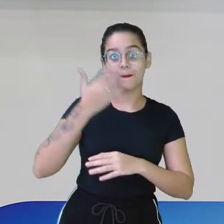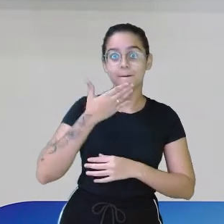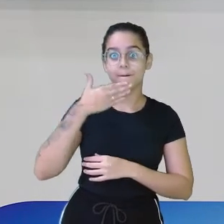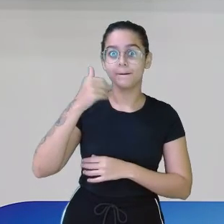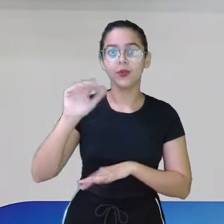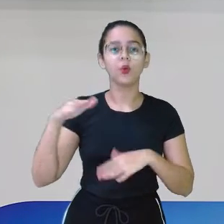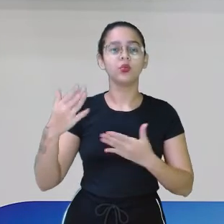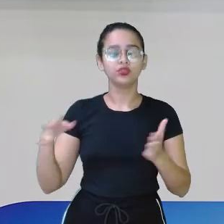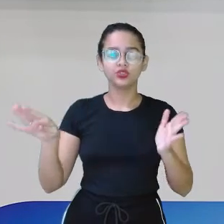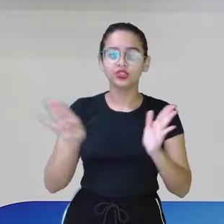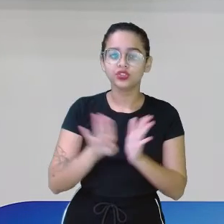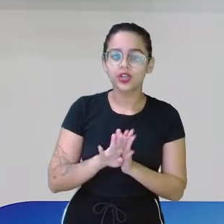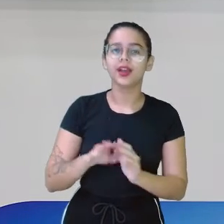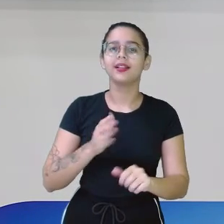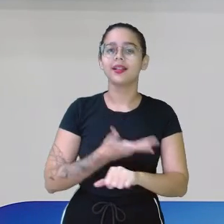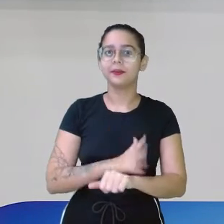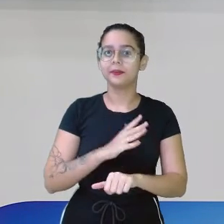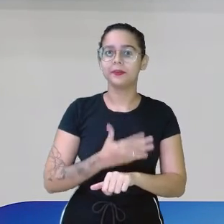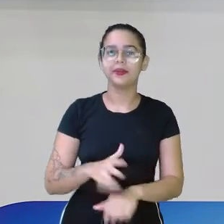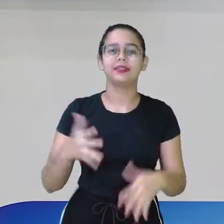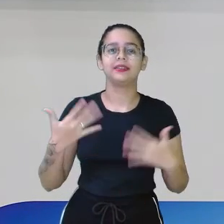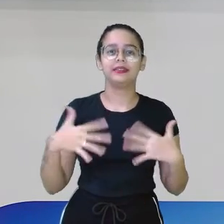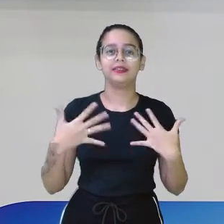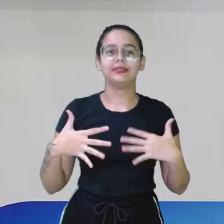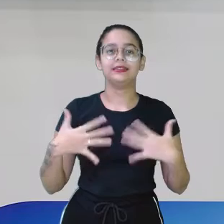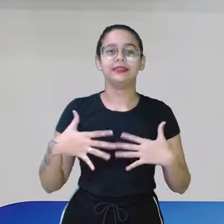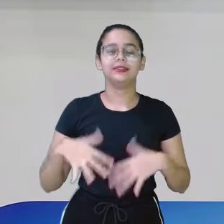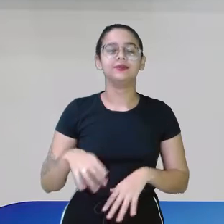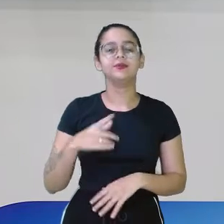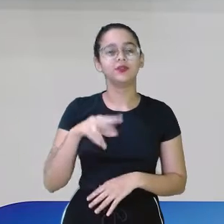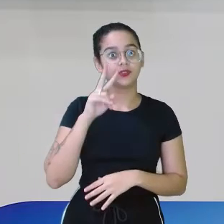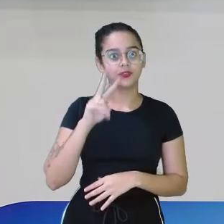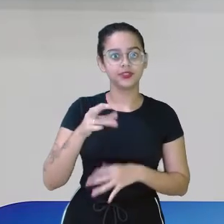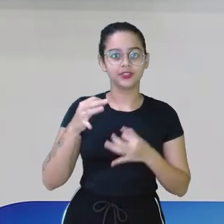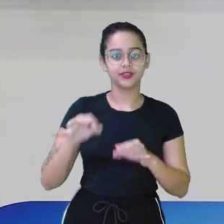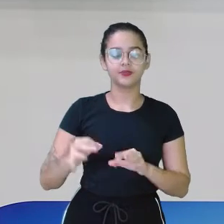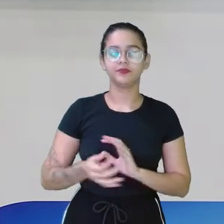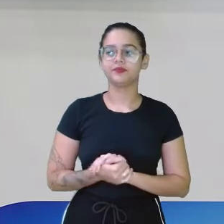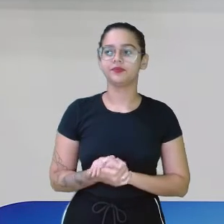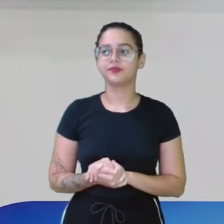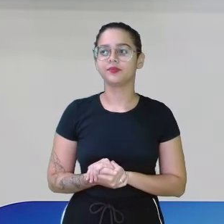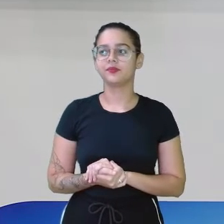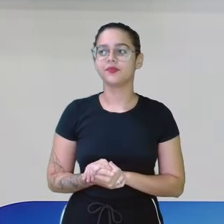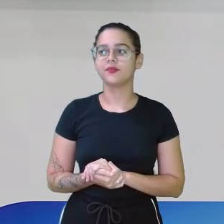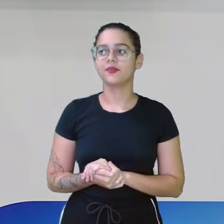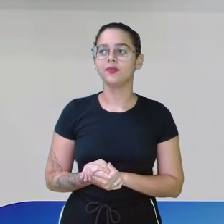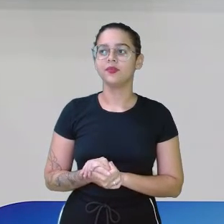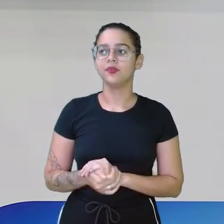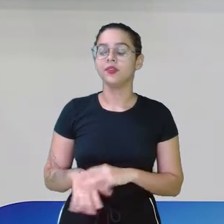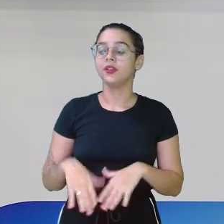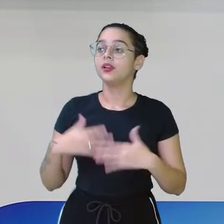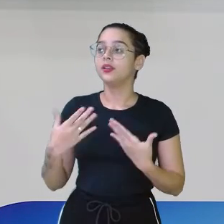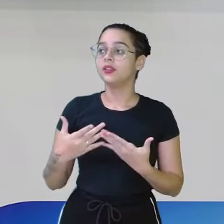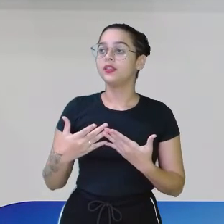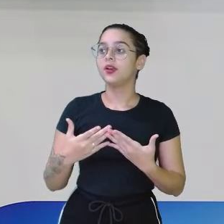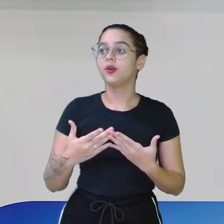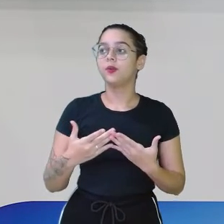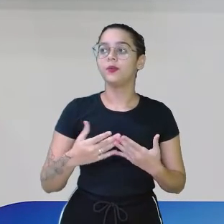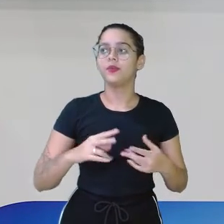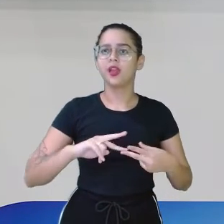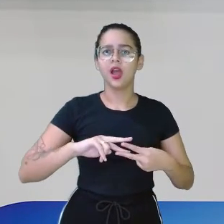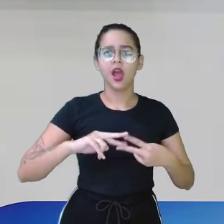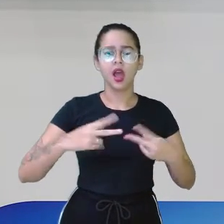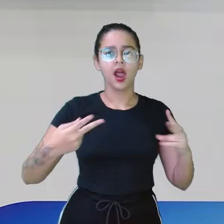gente chegar na parte dos cruzamentos, vocês vão ver bem direitinho, tá? Então, o par de alelos ali,